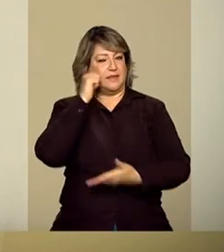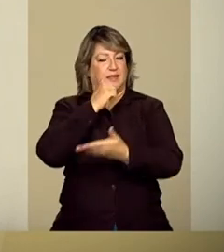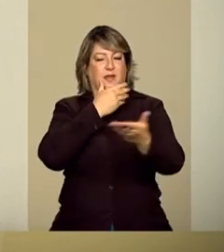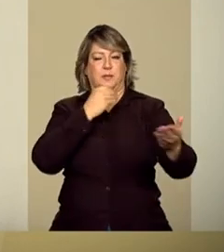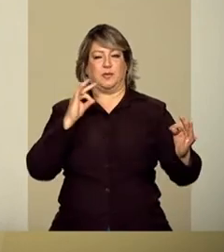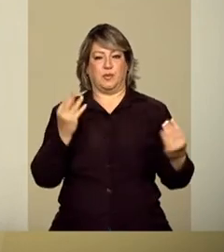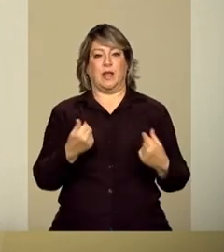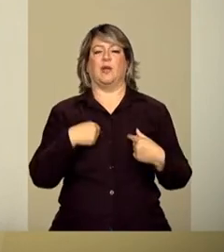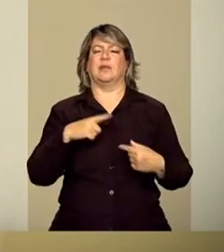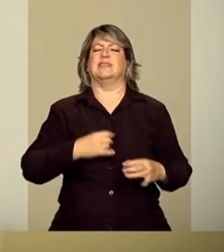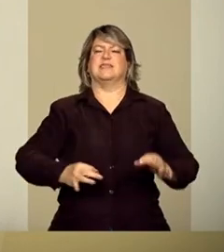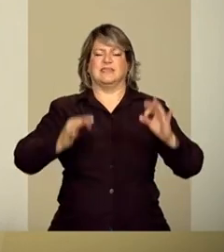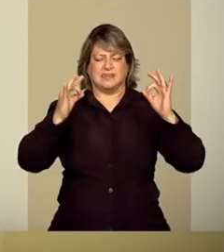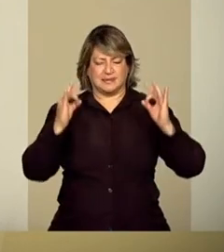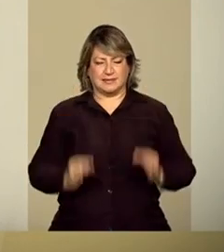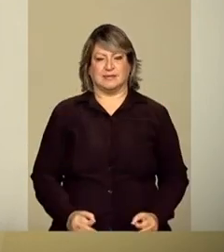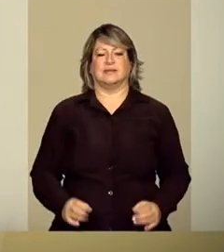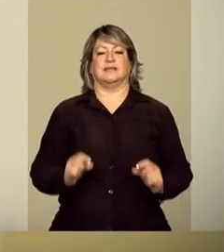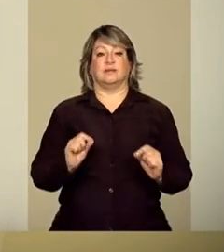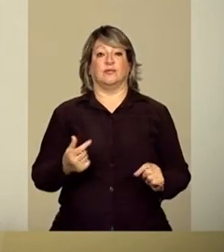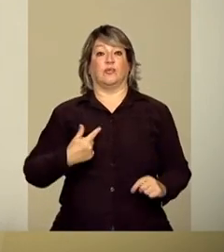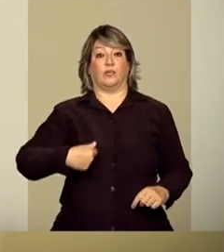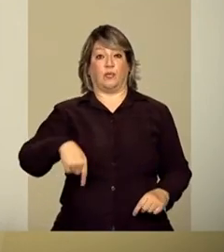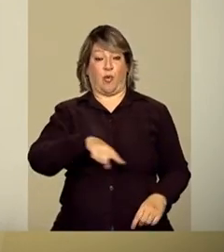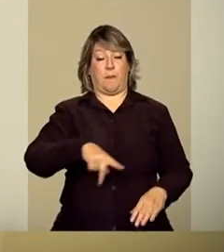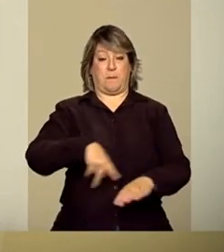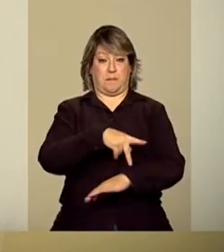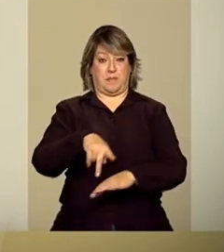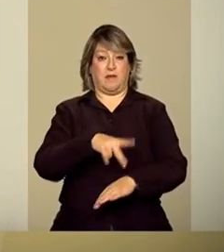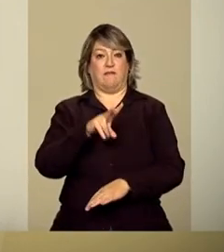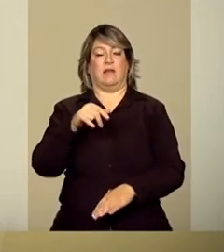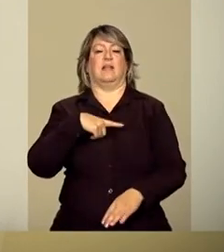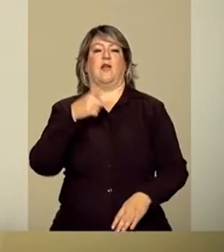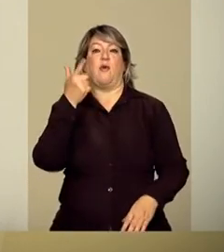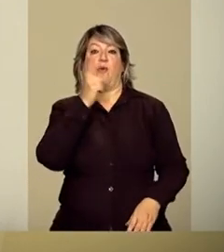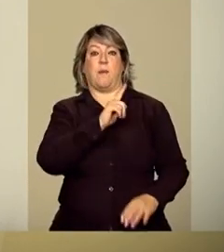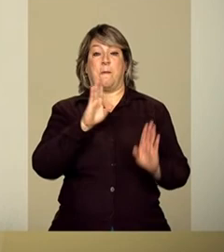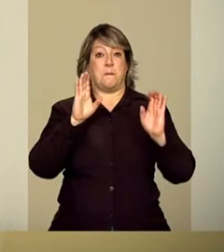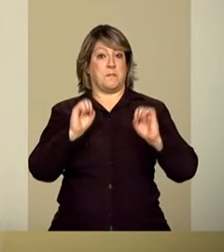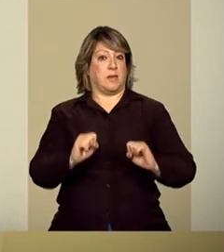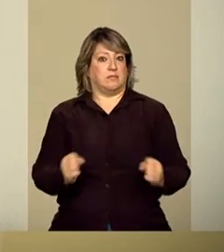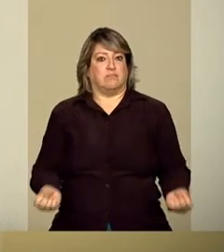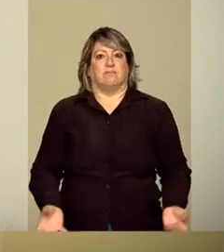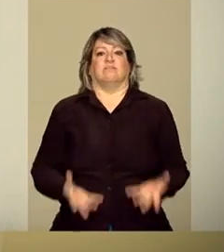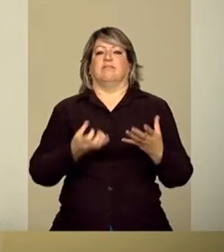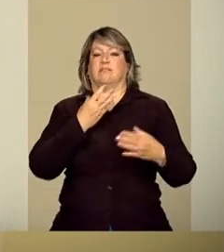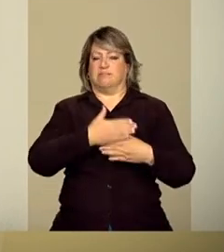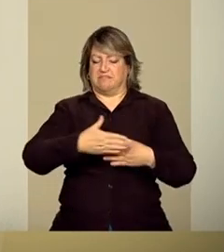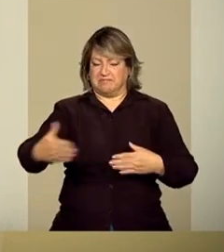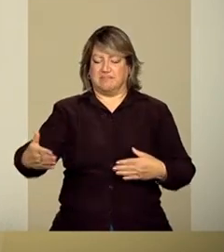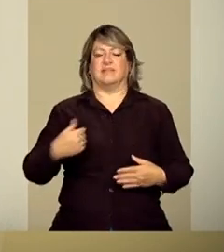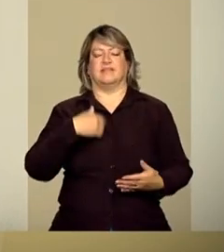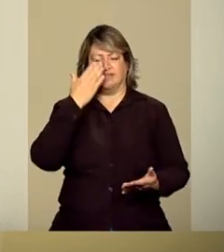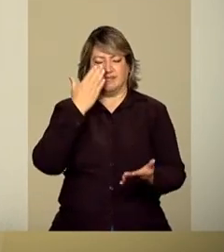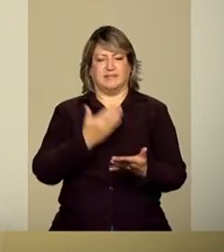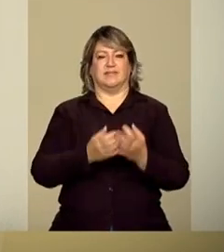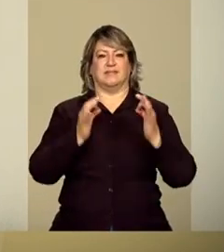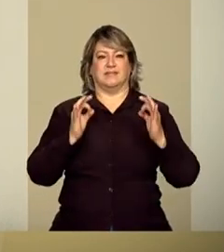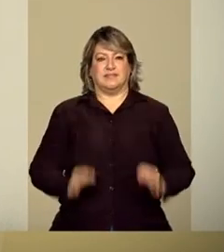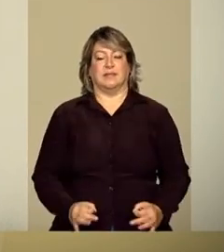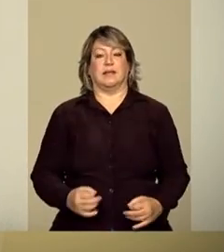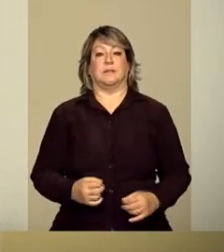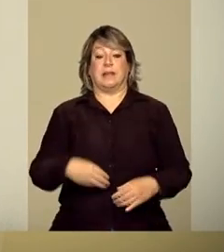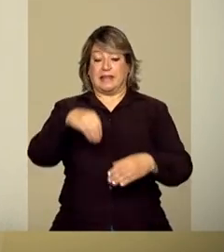brasileiras. Eu tenho certeza, Luciano, que nosso país terá um desempenho impressionante, não só dentro, mas também fora